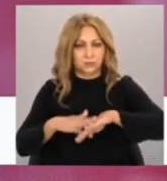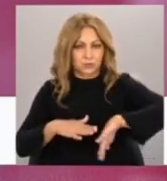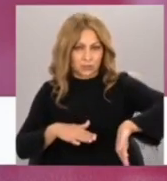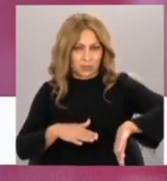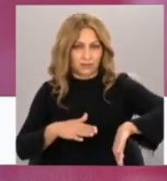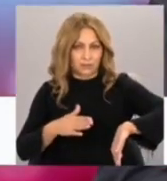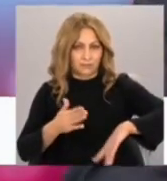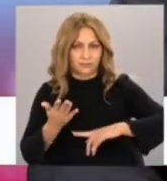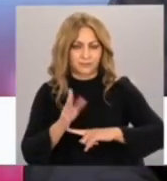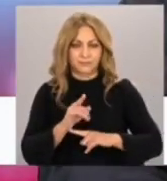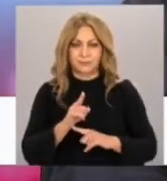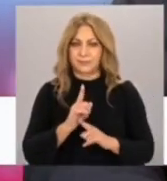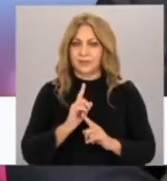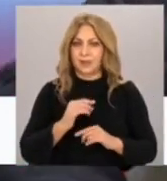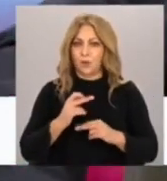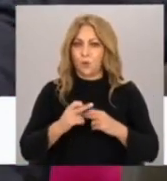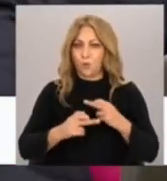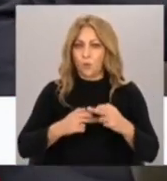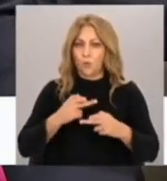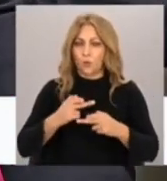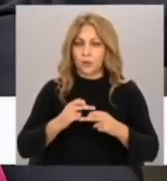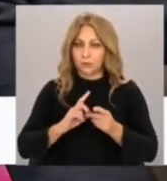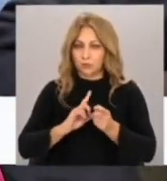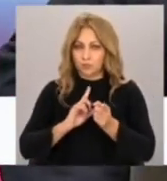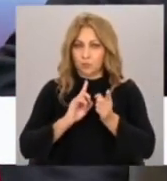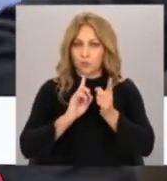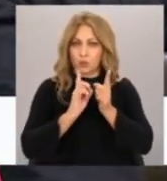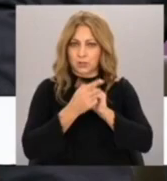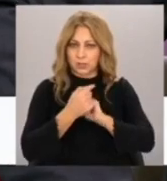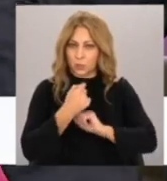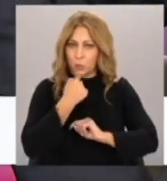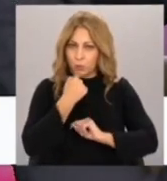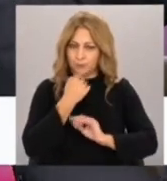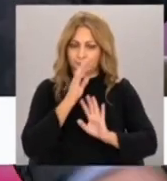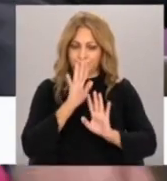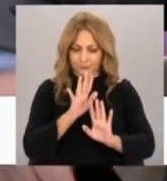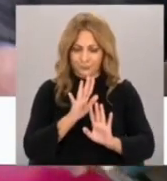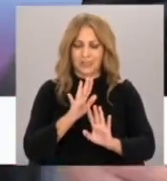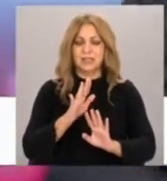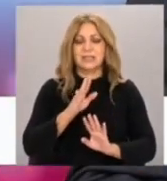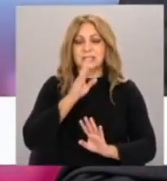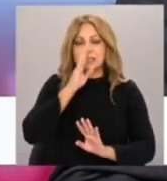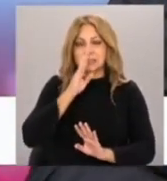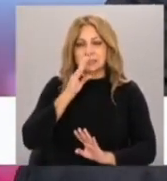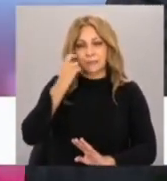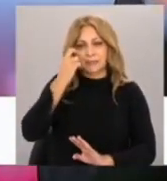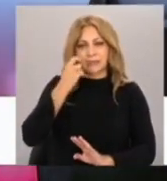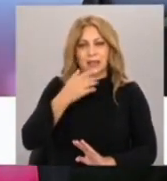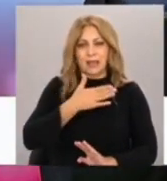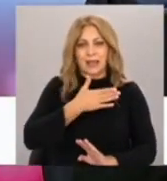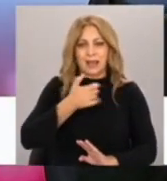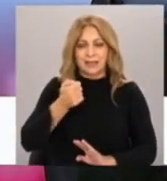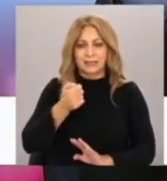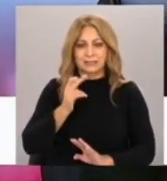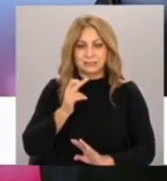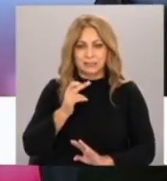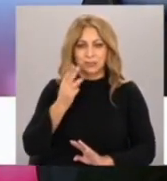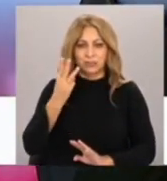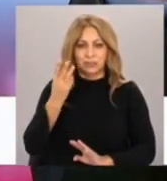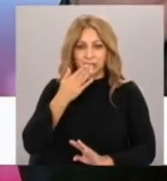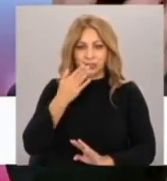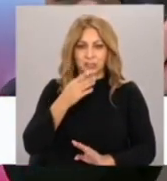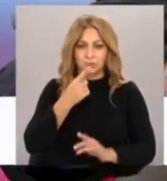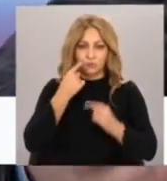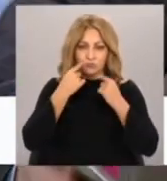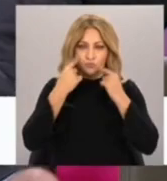a mudança tem sido enorme mas Pensamos a 15 anos 15 anos e três dias foi apresentado pela primeira vez um